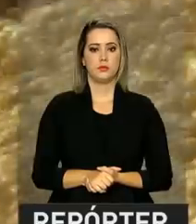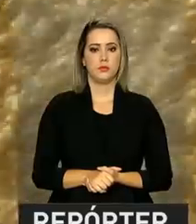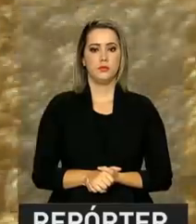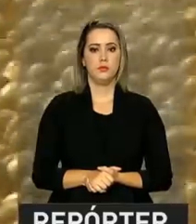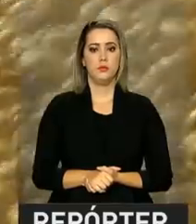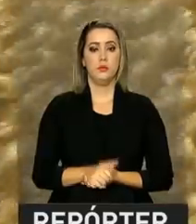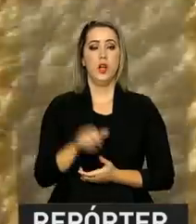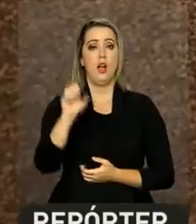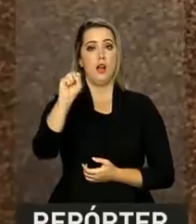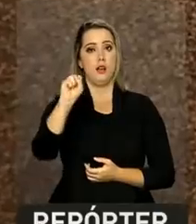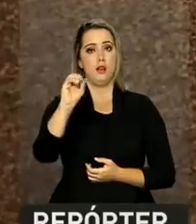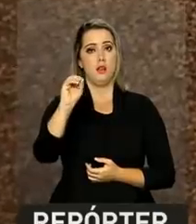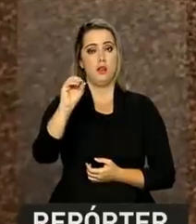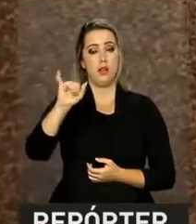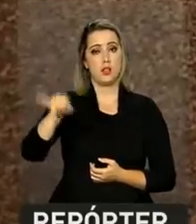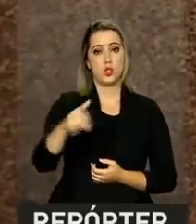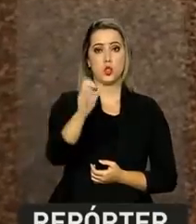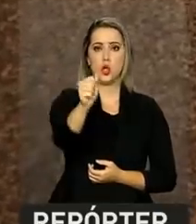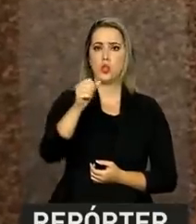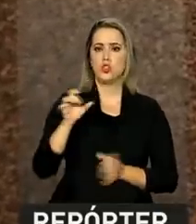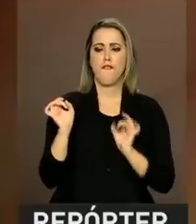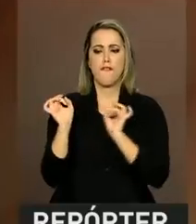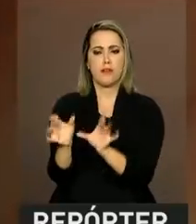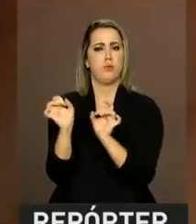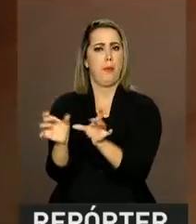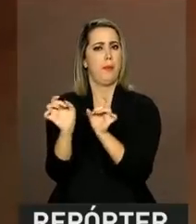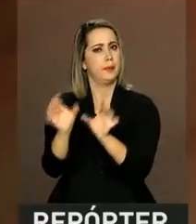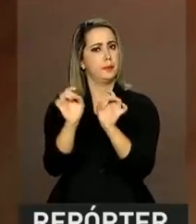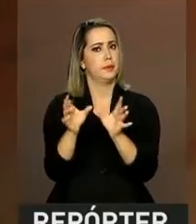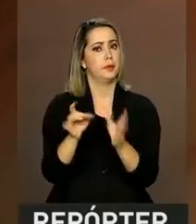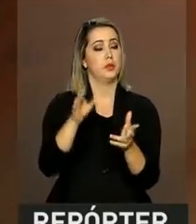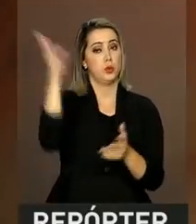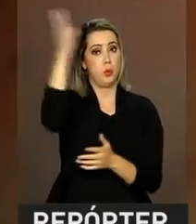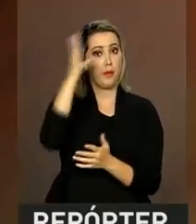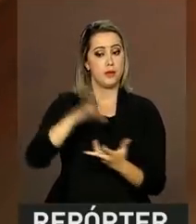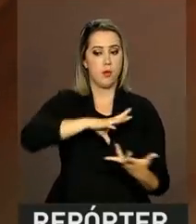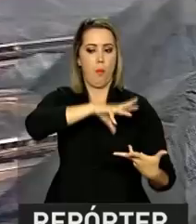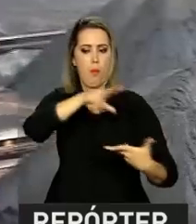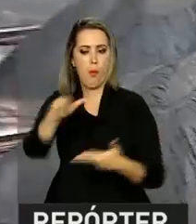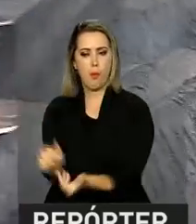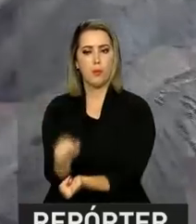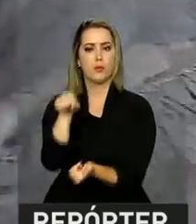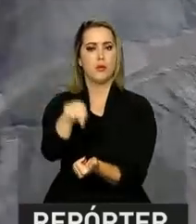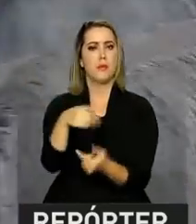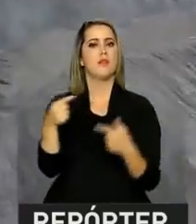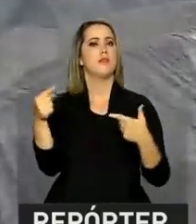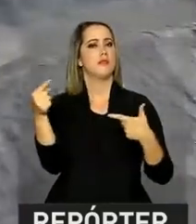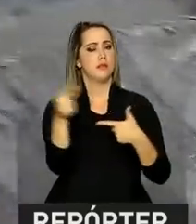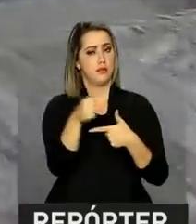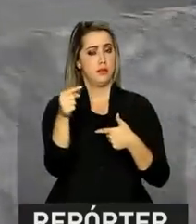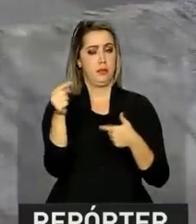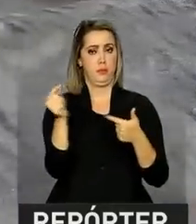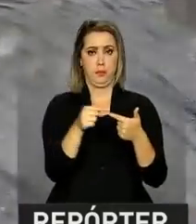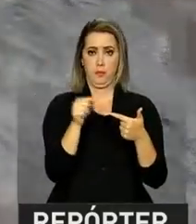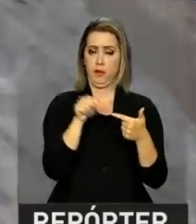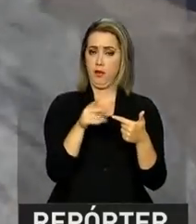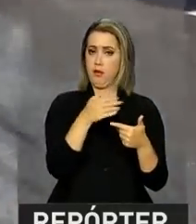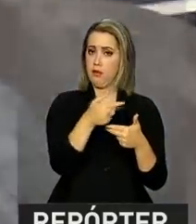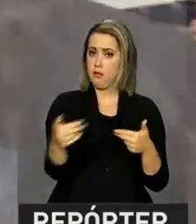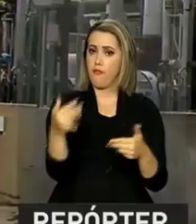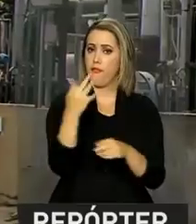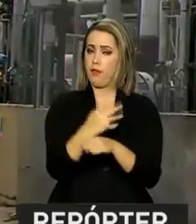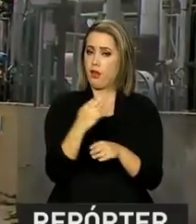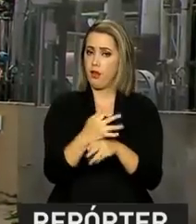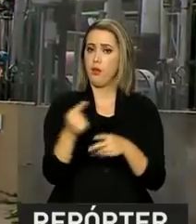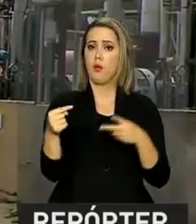A soja é o produto mais vendido pelo Brasil para o exterior. Mas nessa lista entram também produtos como o minério